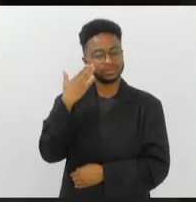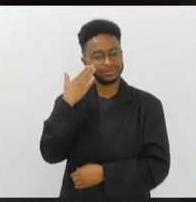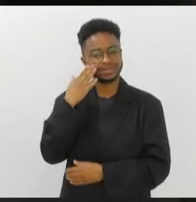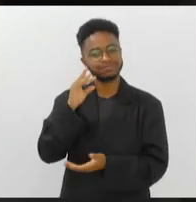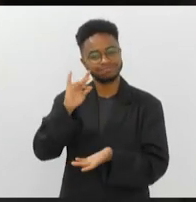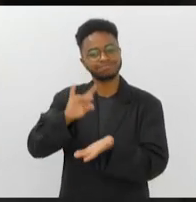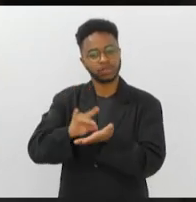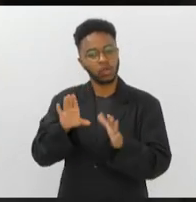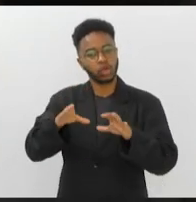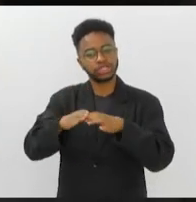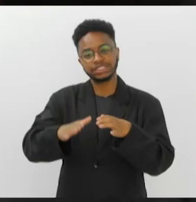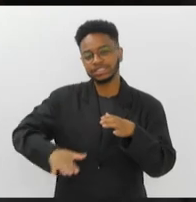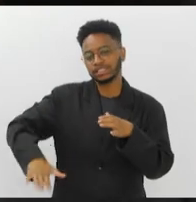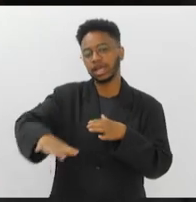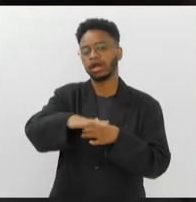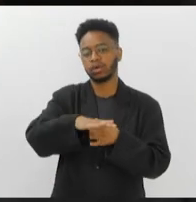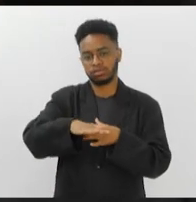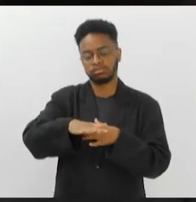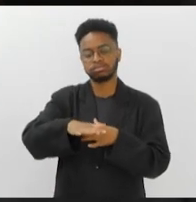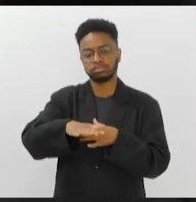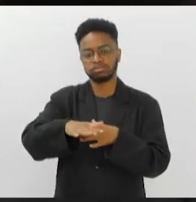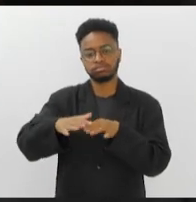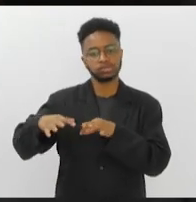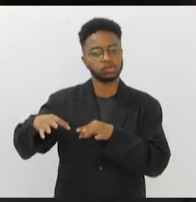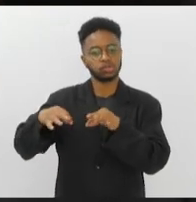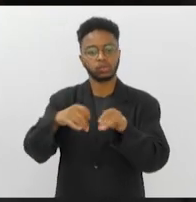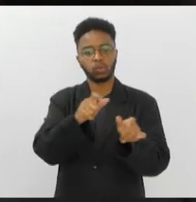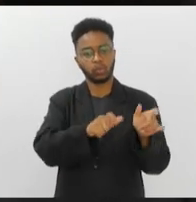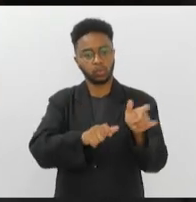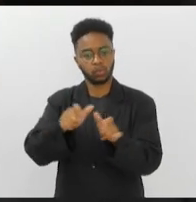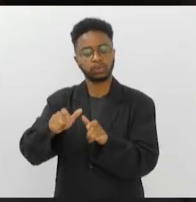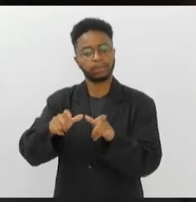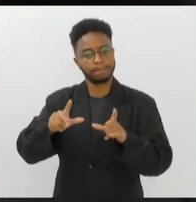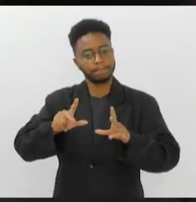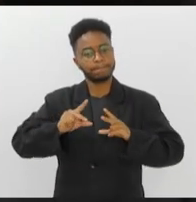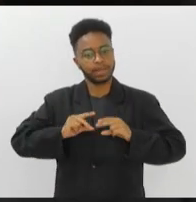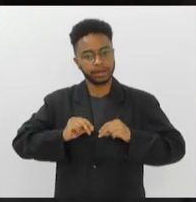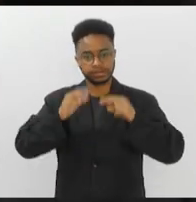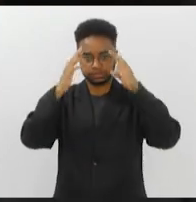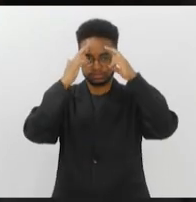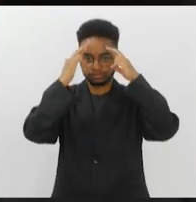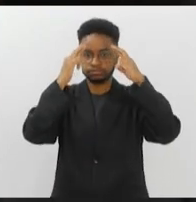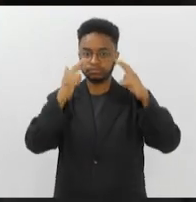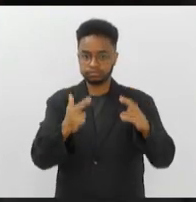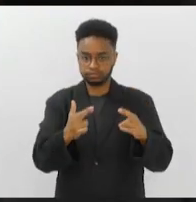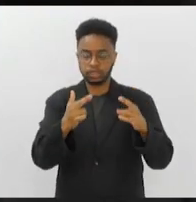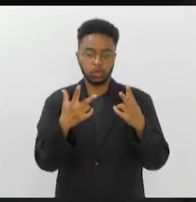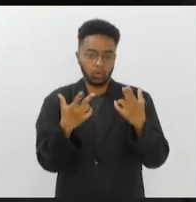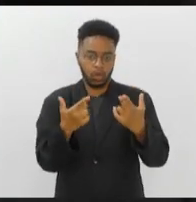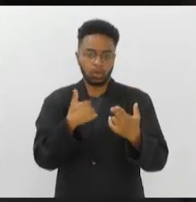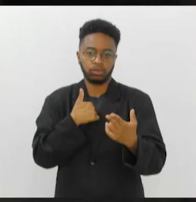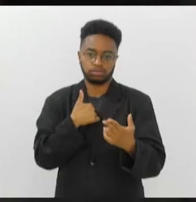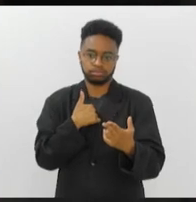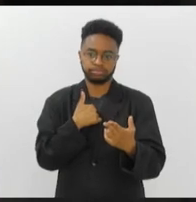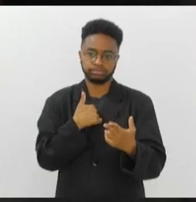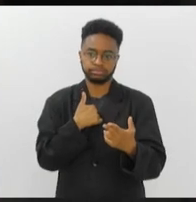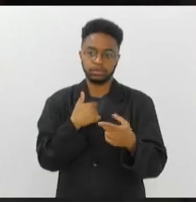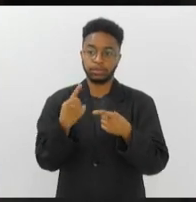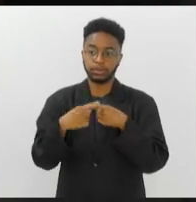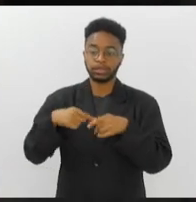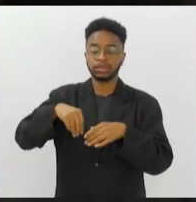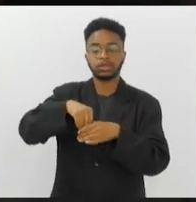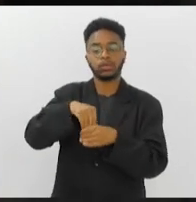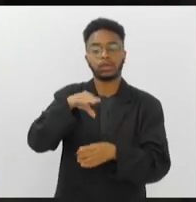coletivo geral para todo mundo e que todo mundo merece ser respeitado como eu sou. Dentro do